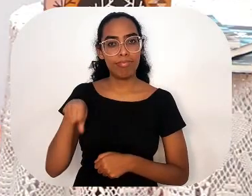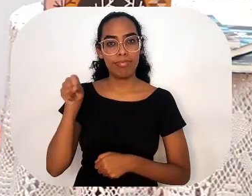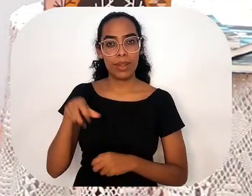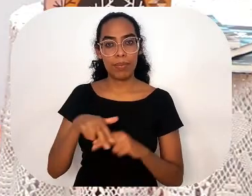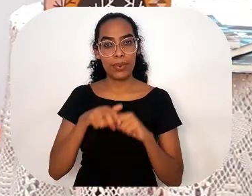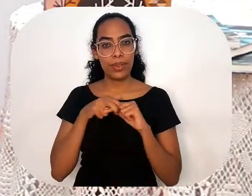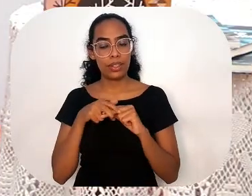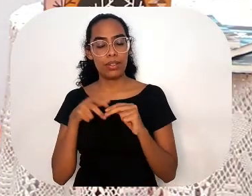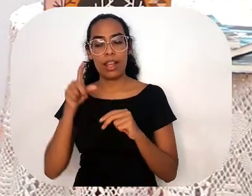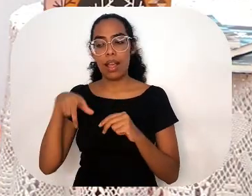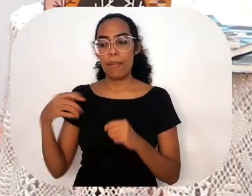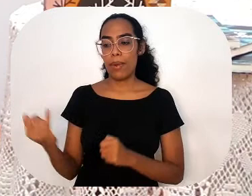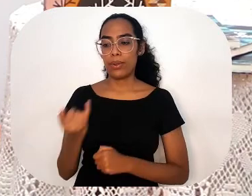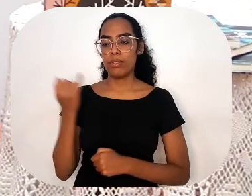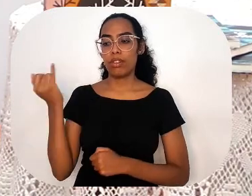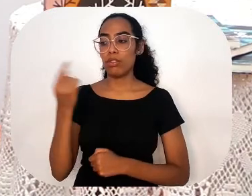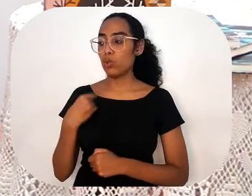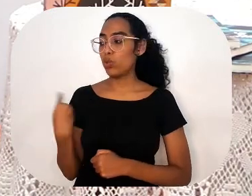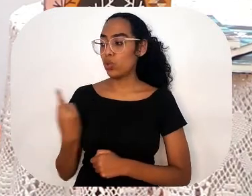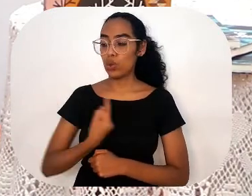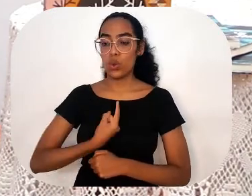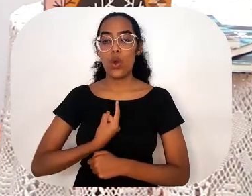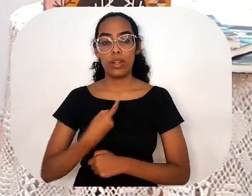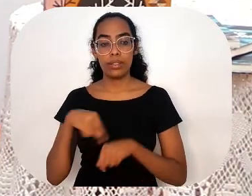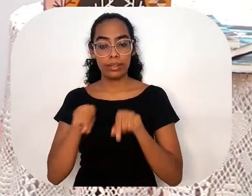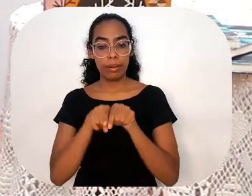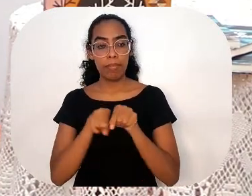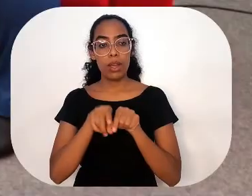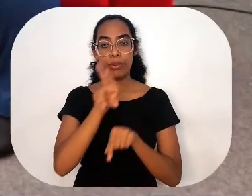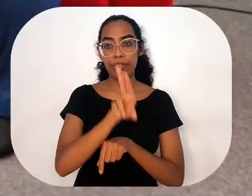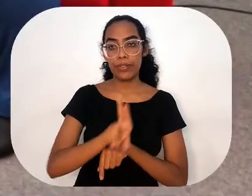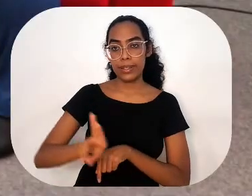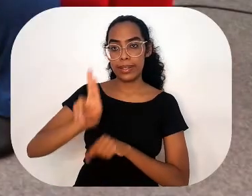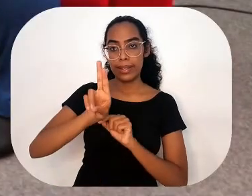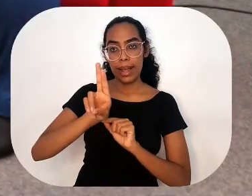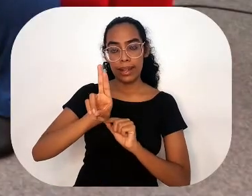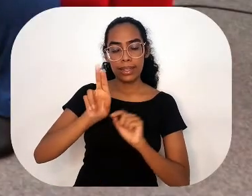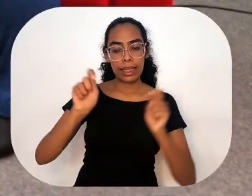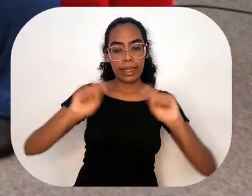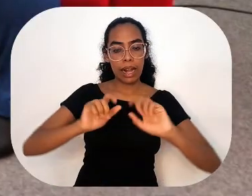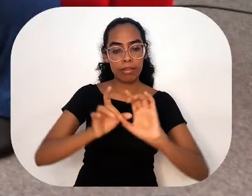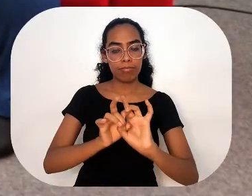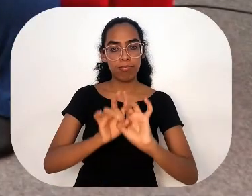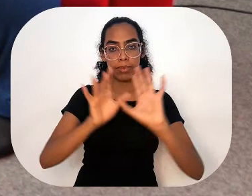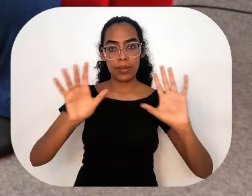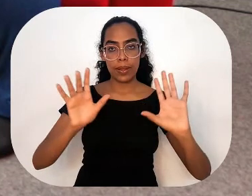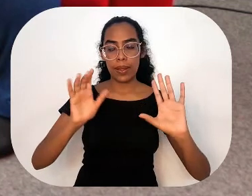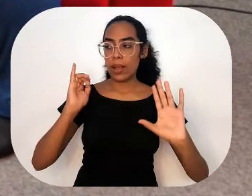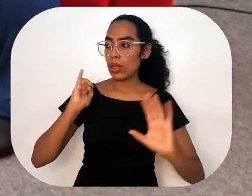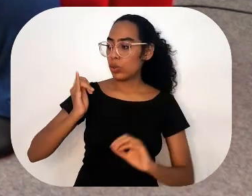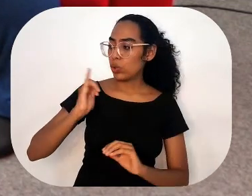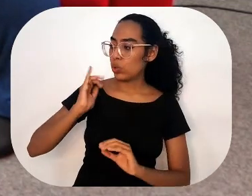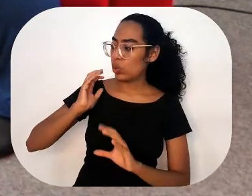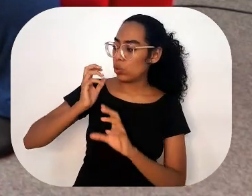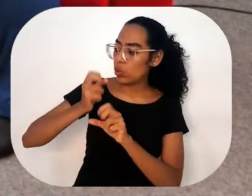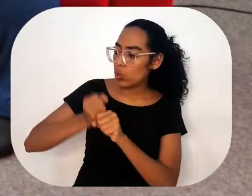papel esse trabalho da Gente esse trabalho da universidade nesse sentido de contar histórias outras de contar outras